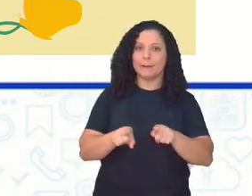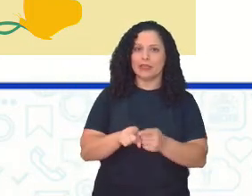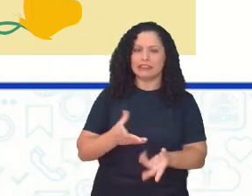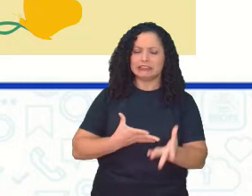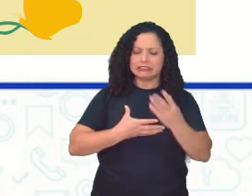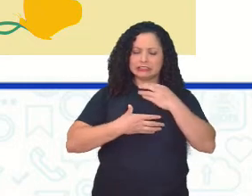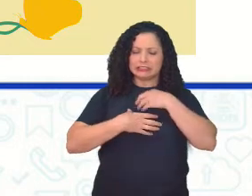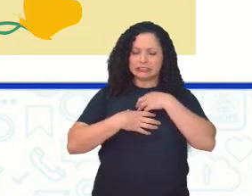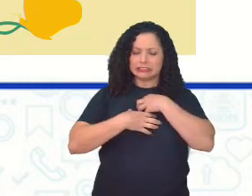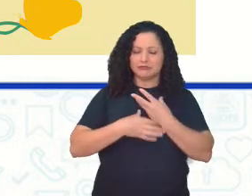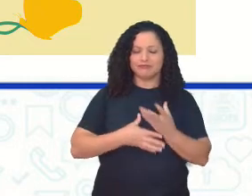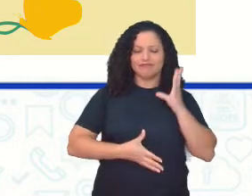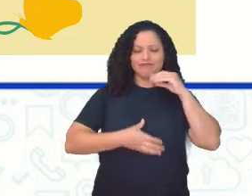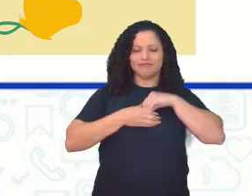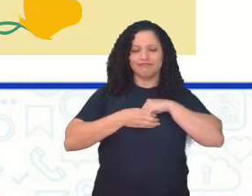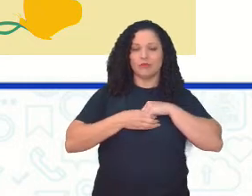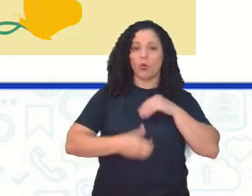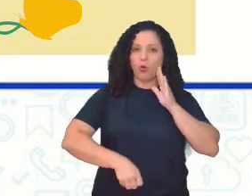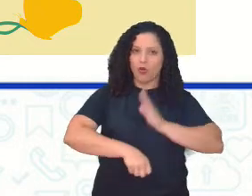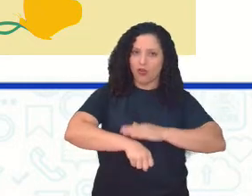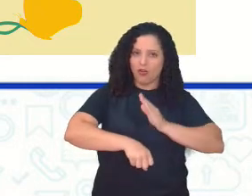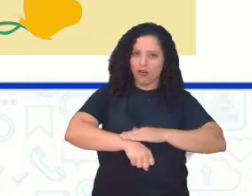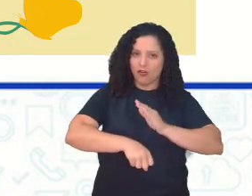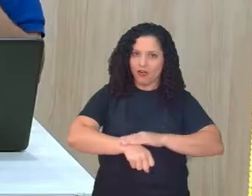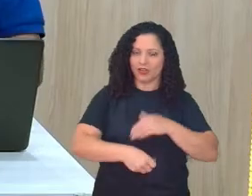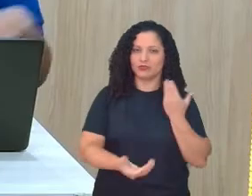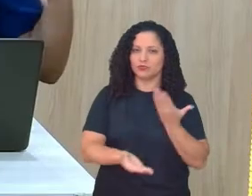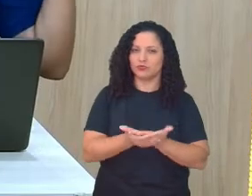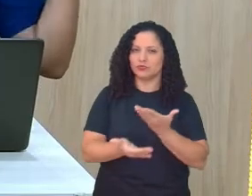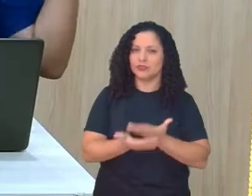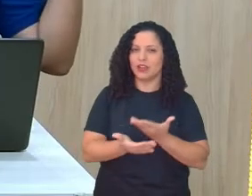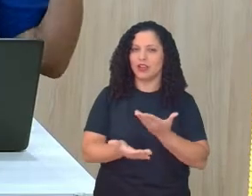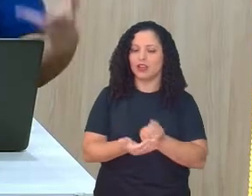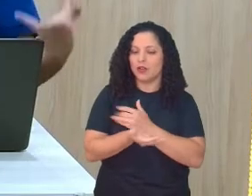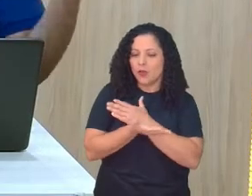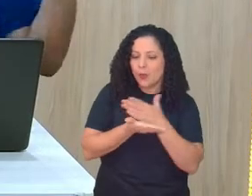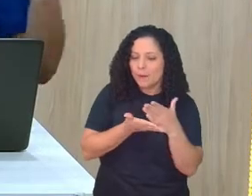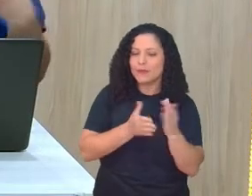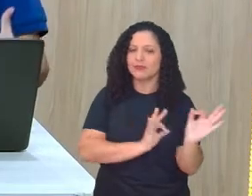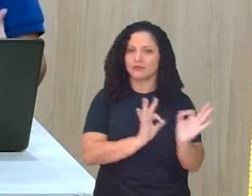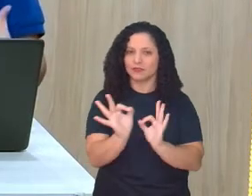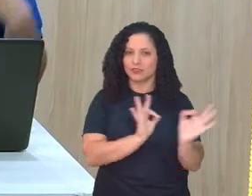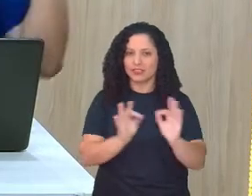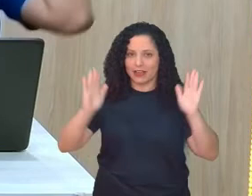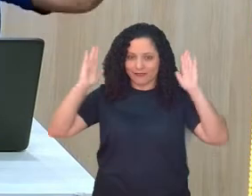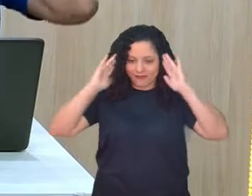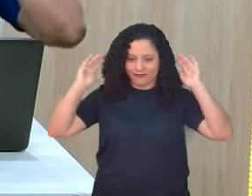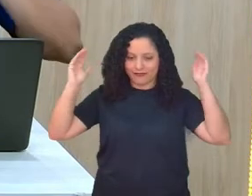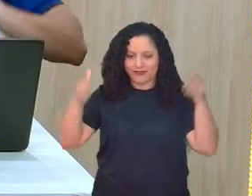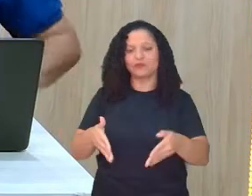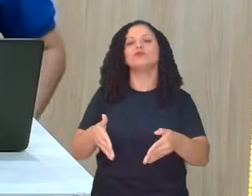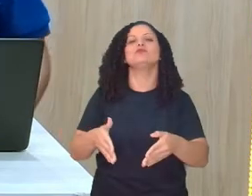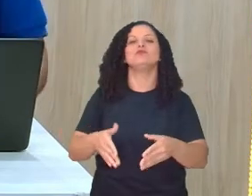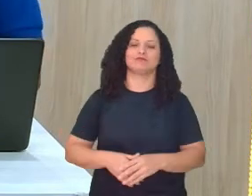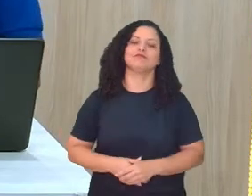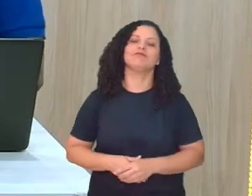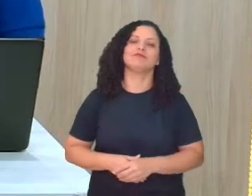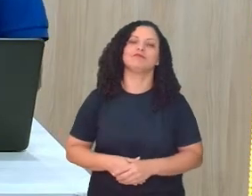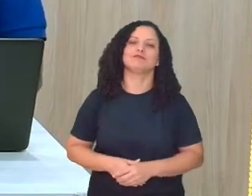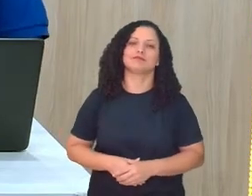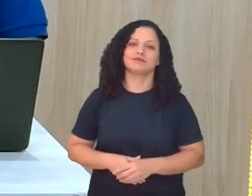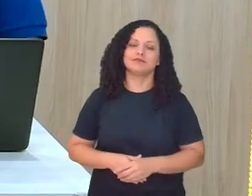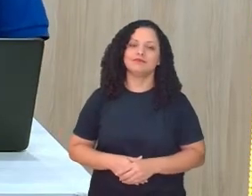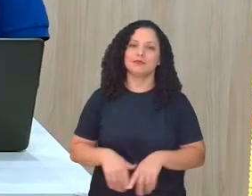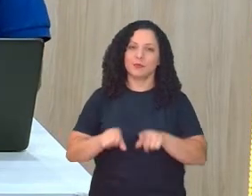né? verdade. Marcar que aquele horário, aquela hora é a hora que a gente precisa se Isso mesmo. concentrar. Então,